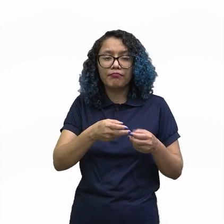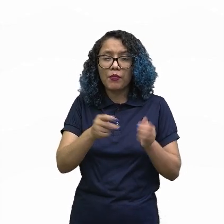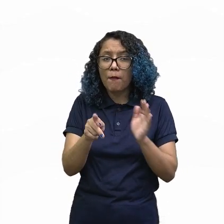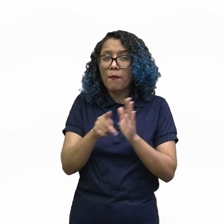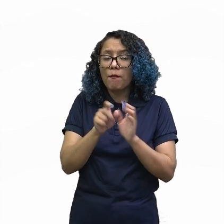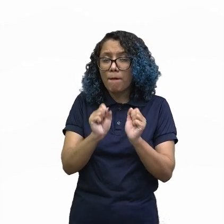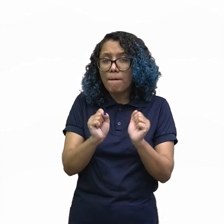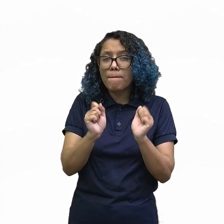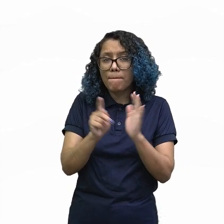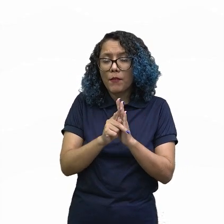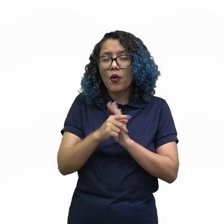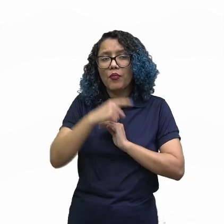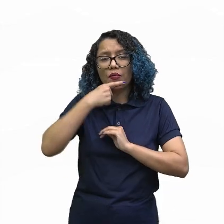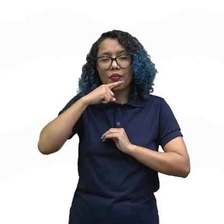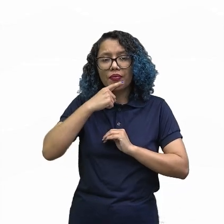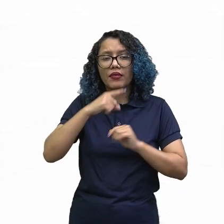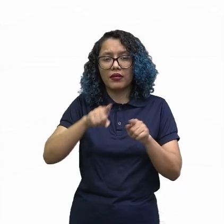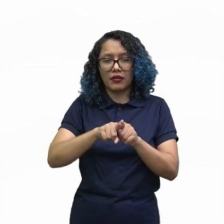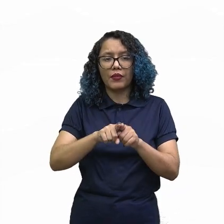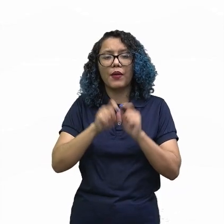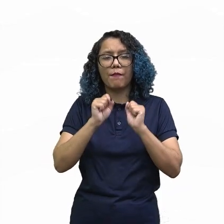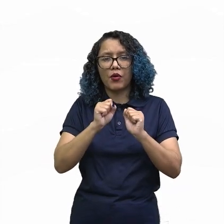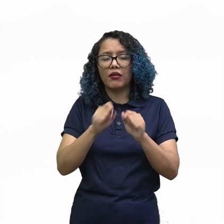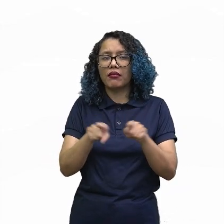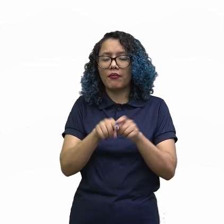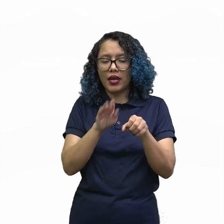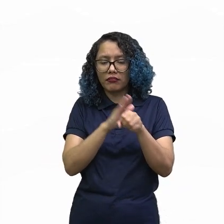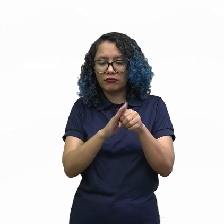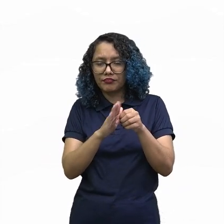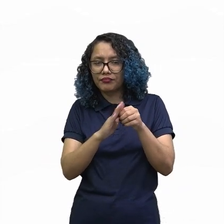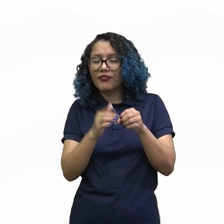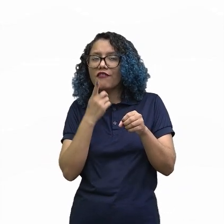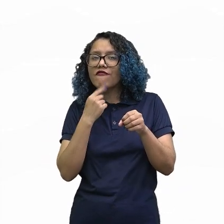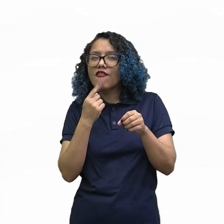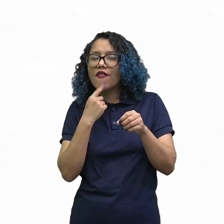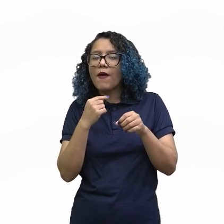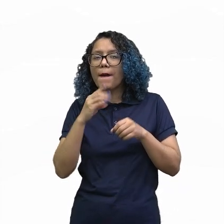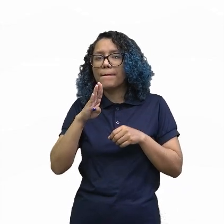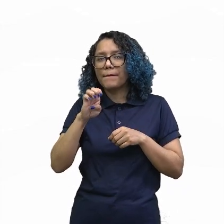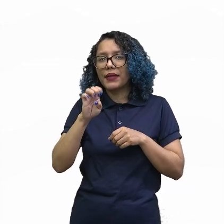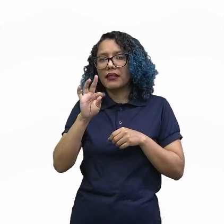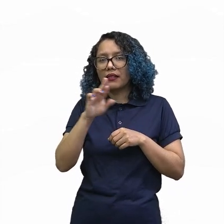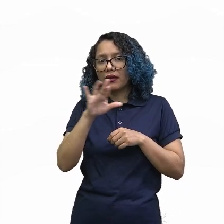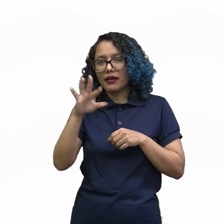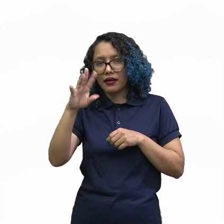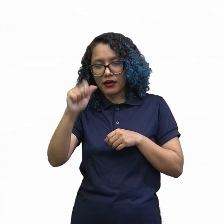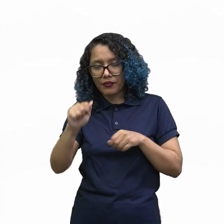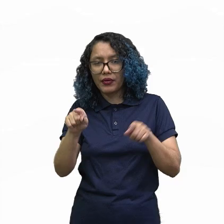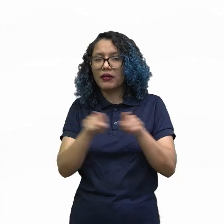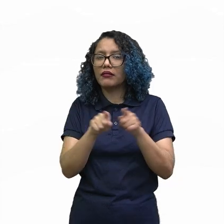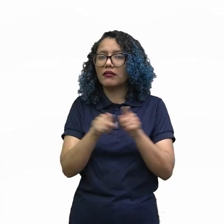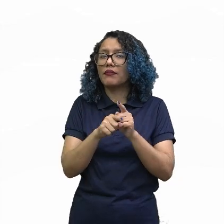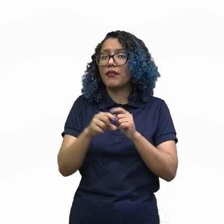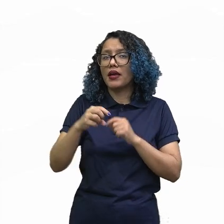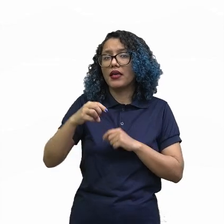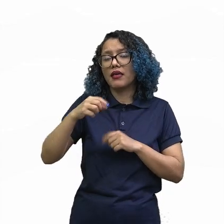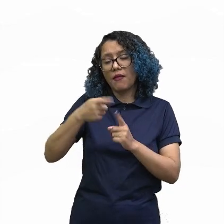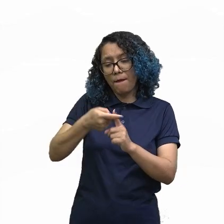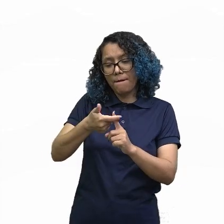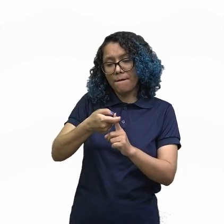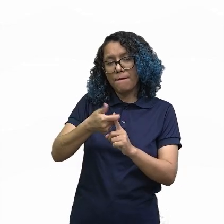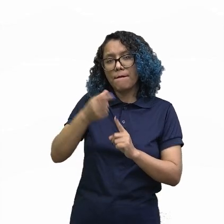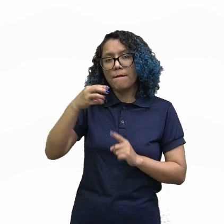dele. Também é extraído lá da beterraba e pode também ser extraído do milho.